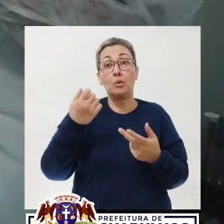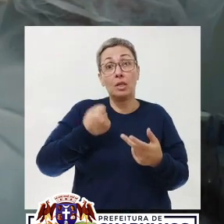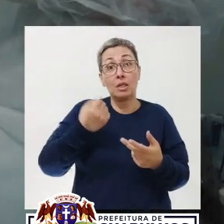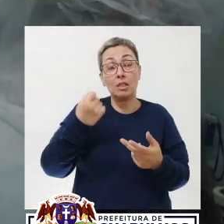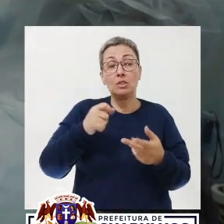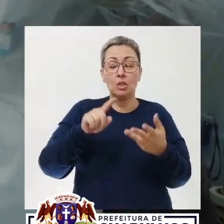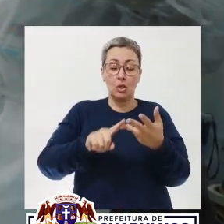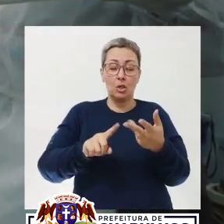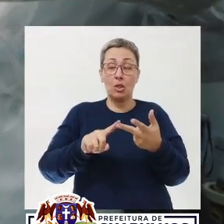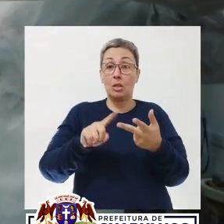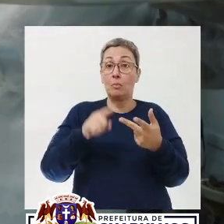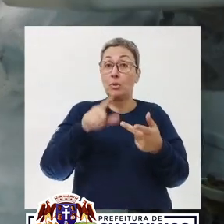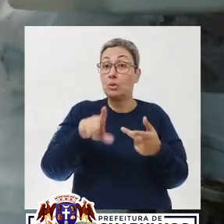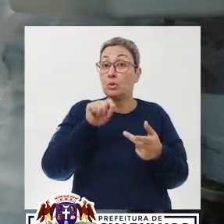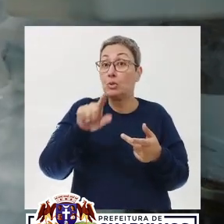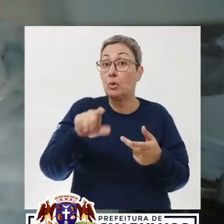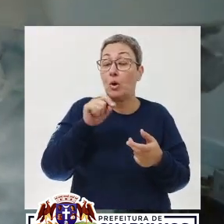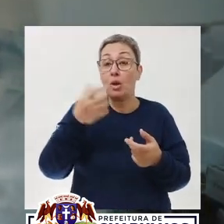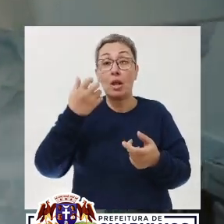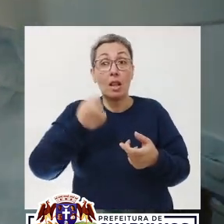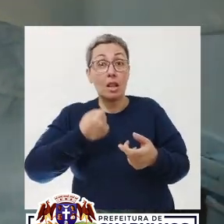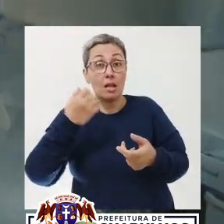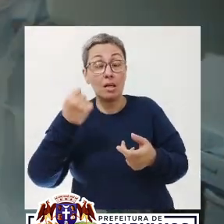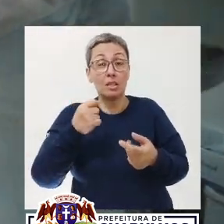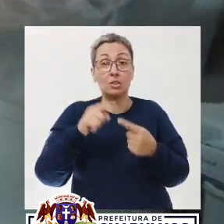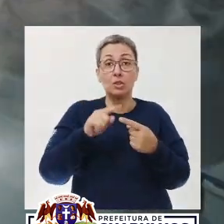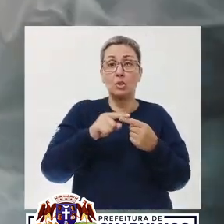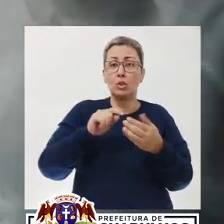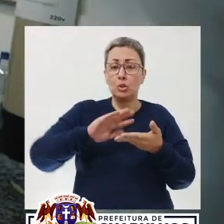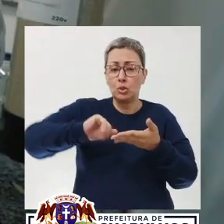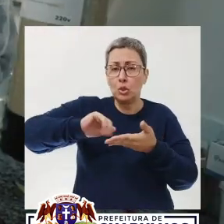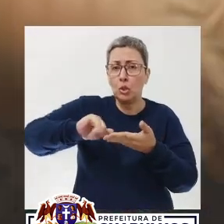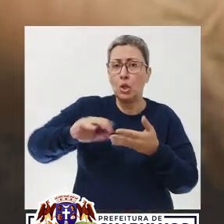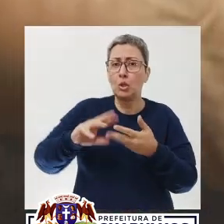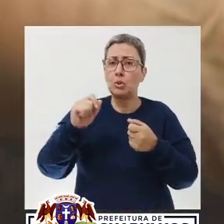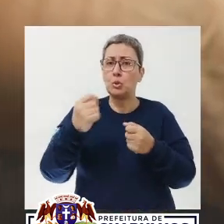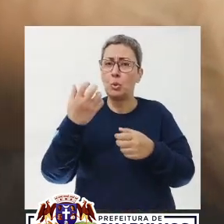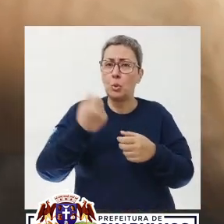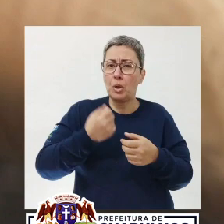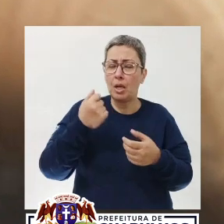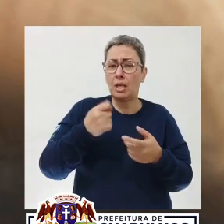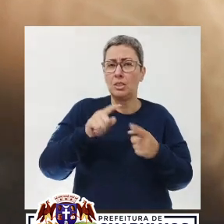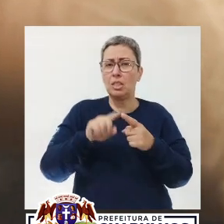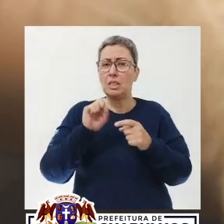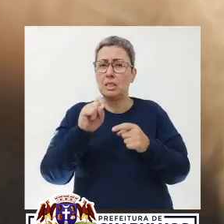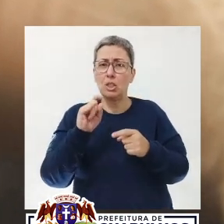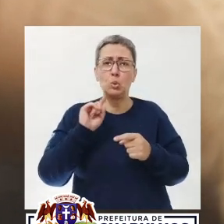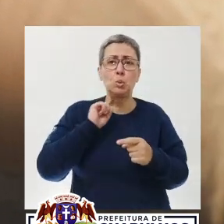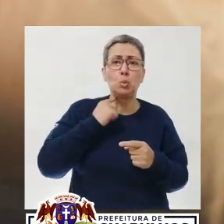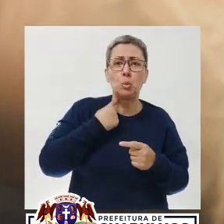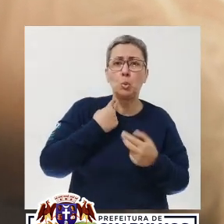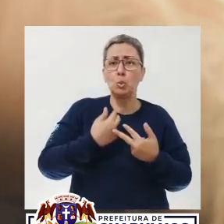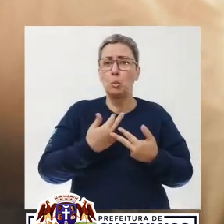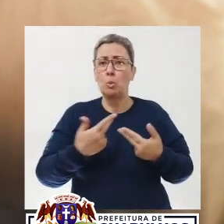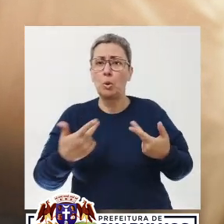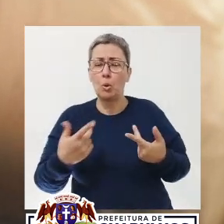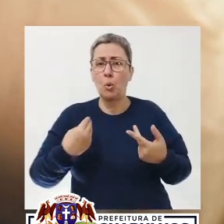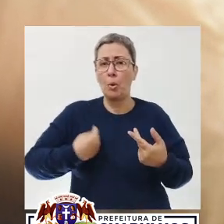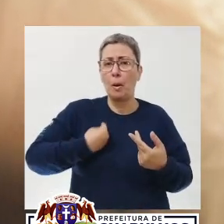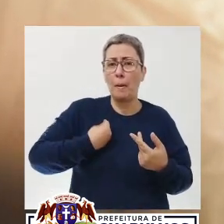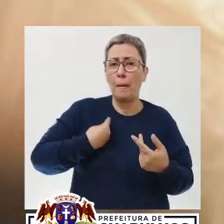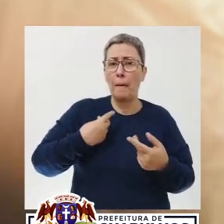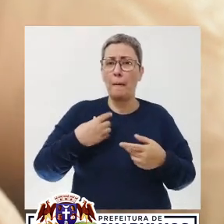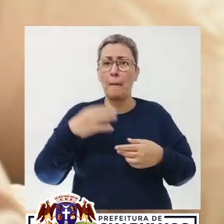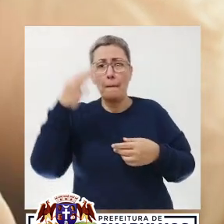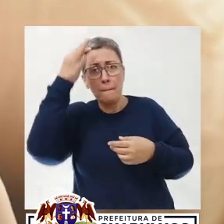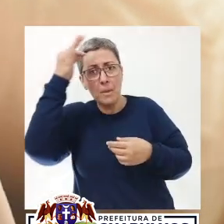leites, depois nós começamos a fazer a escolha desses leites, tirar todos os leites que tenham qualquer tipo de